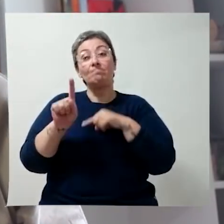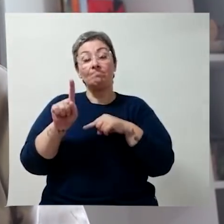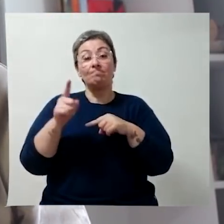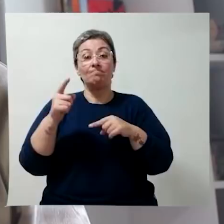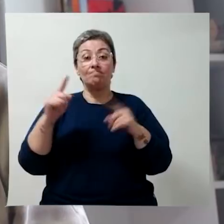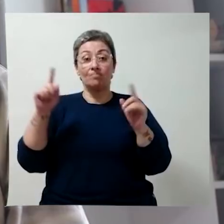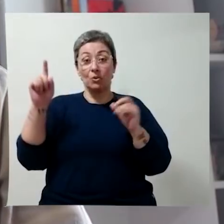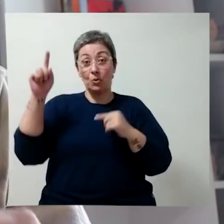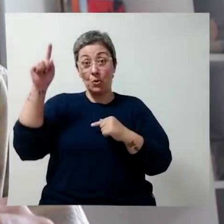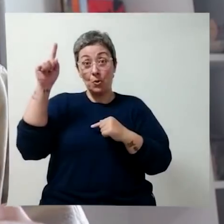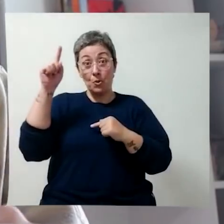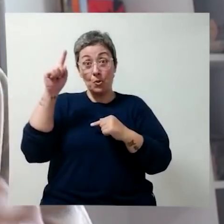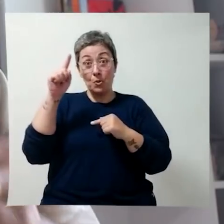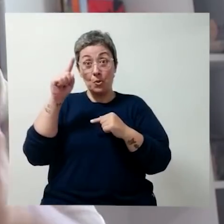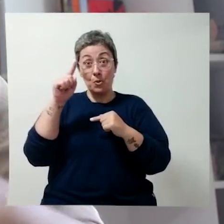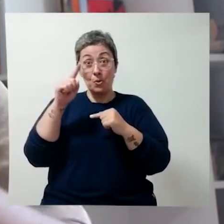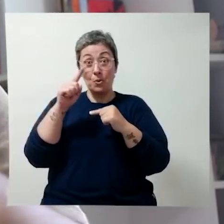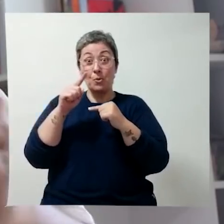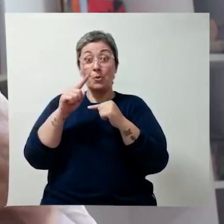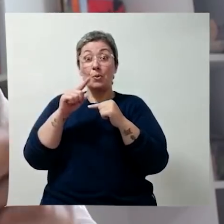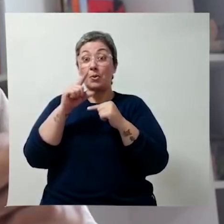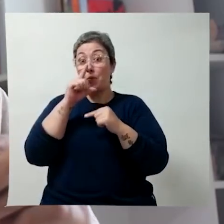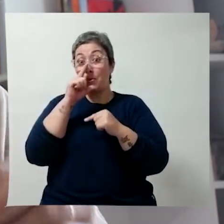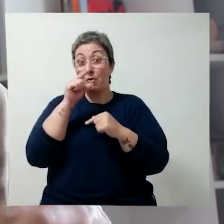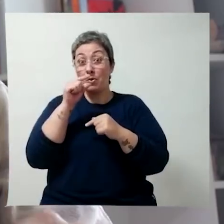Jaibé, também começou a se transformar.